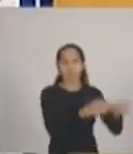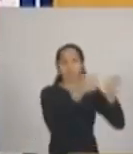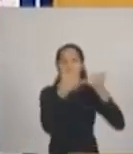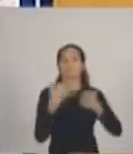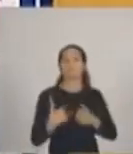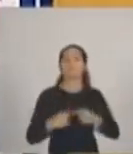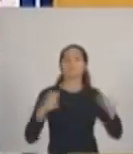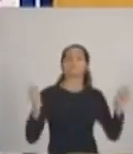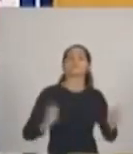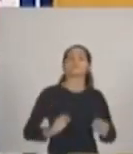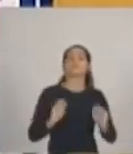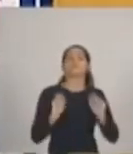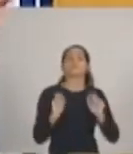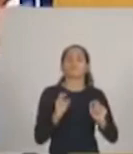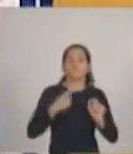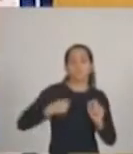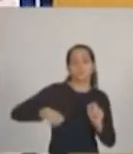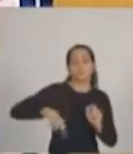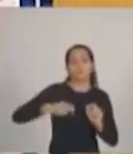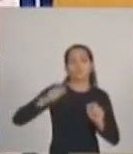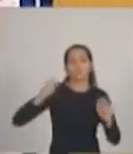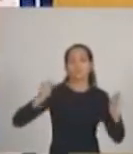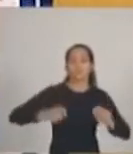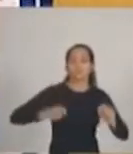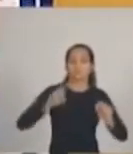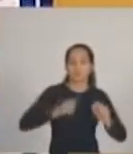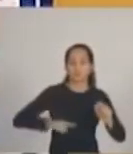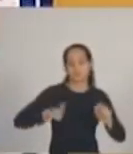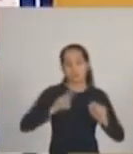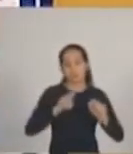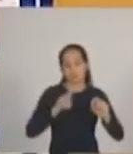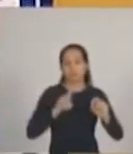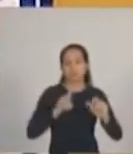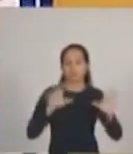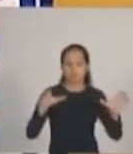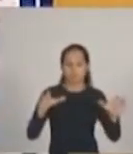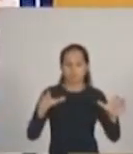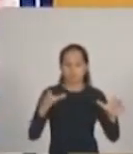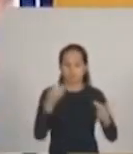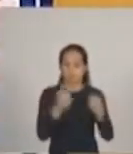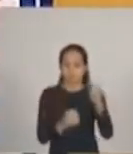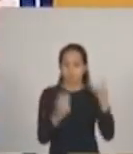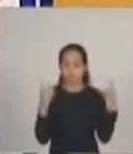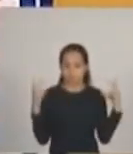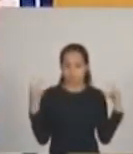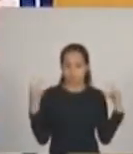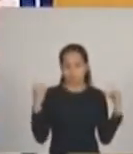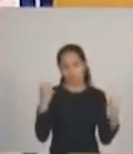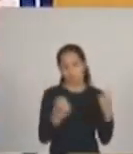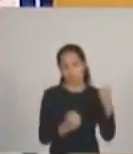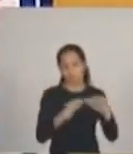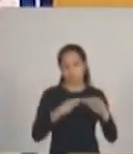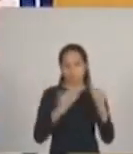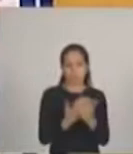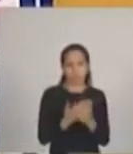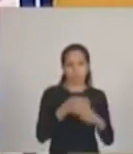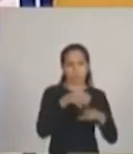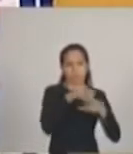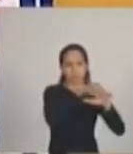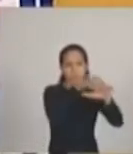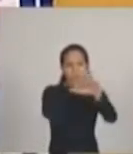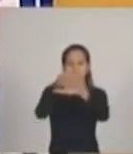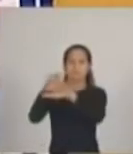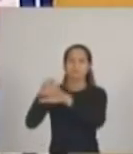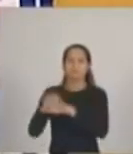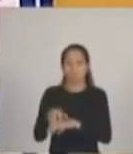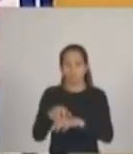sobre a possibilidade de nós utilizarmos essa estrutura do transporte escolar nos municípios para transporte